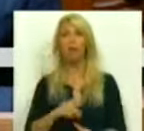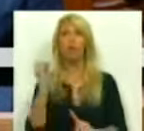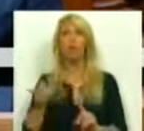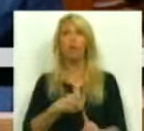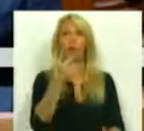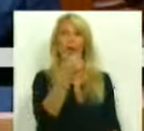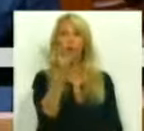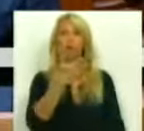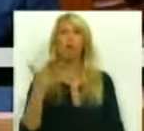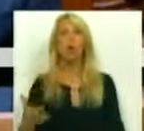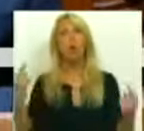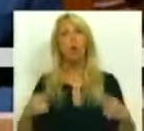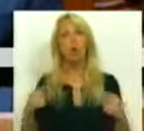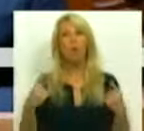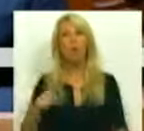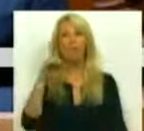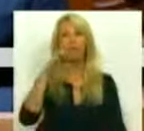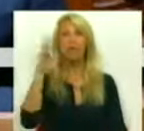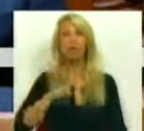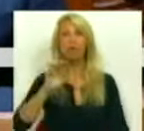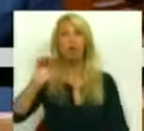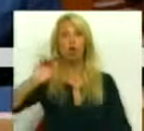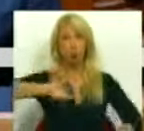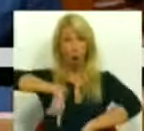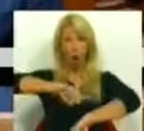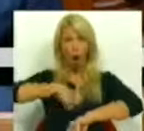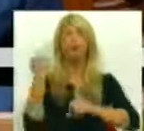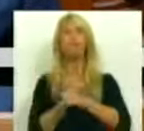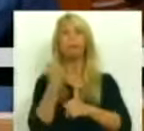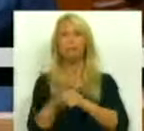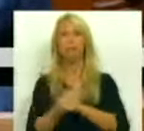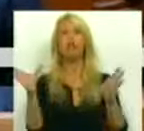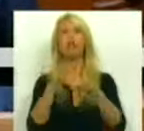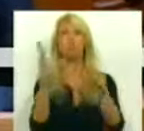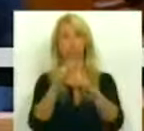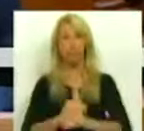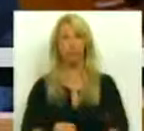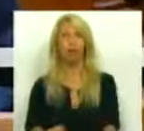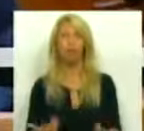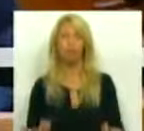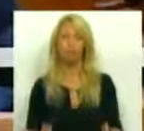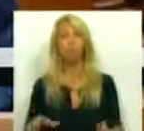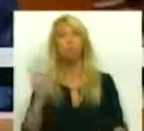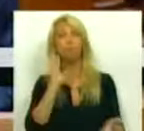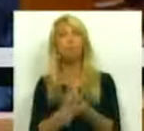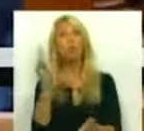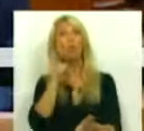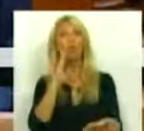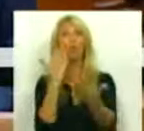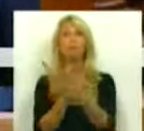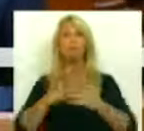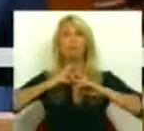2011 houve cerca de 6 milhões de horas de trabalho suplementar. Finalmente, valorizaram-se as